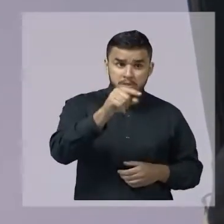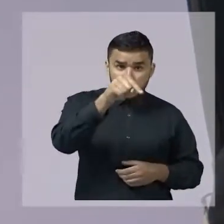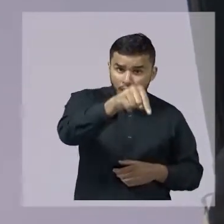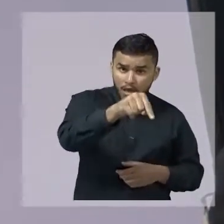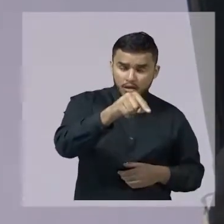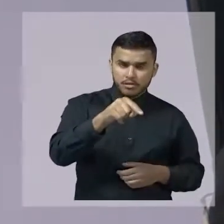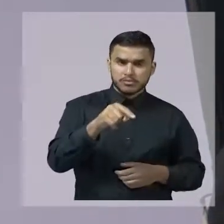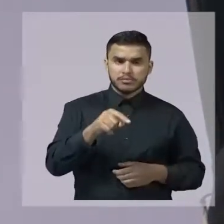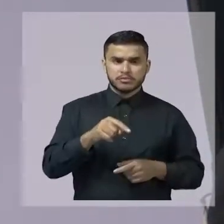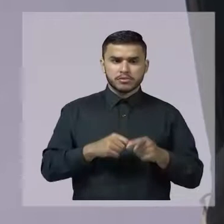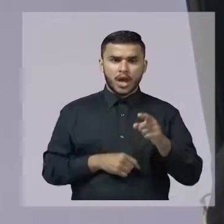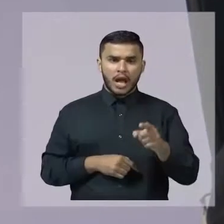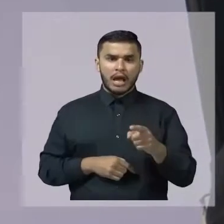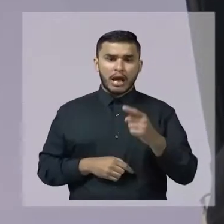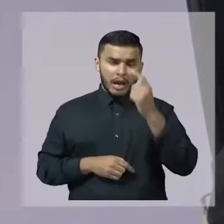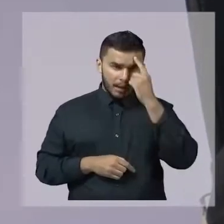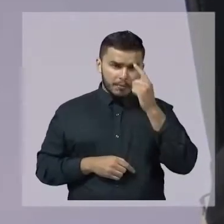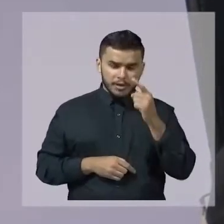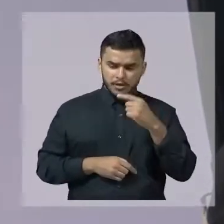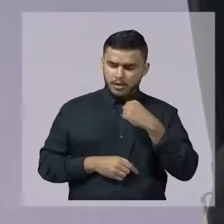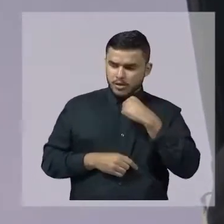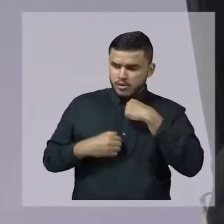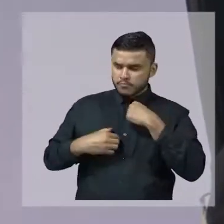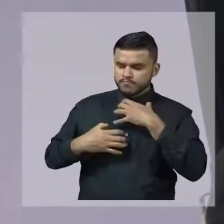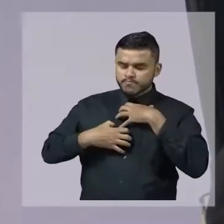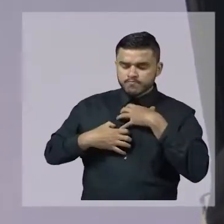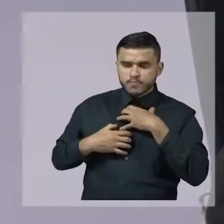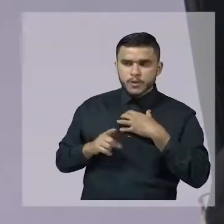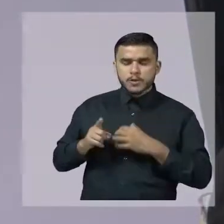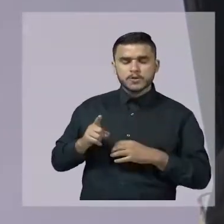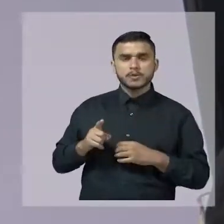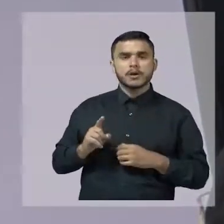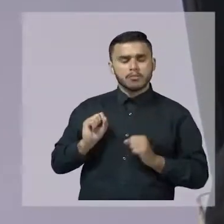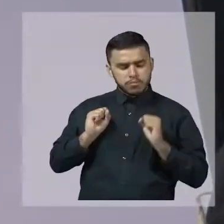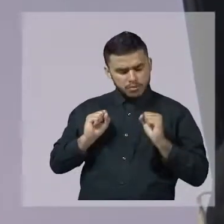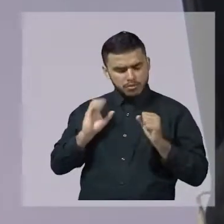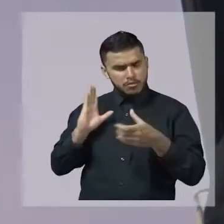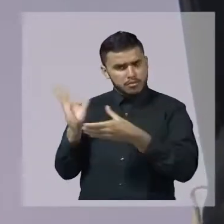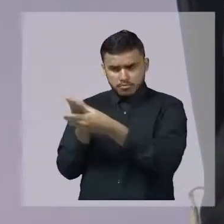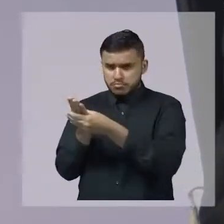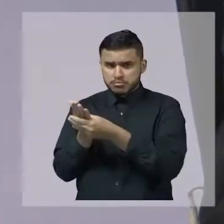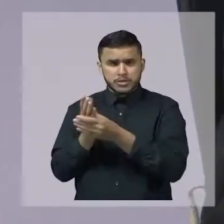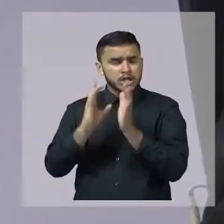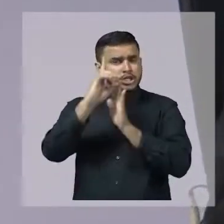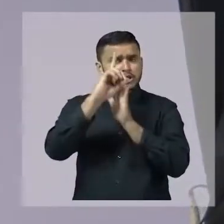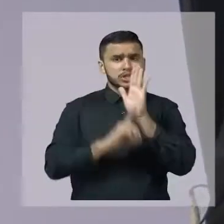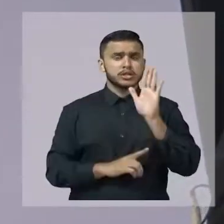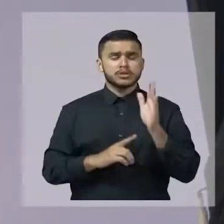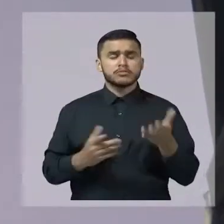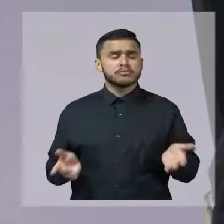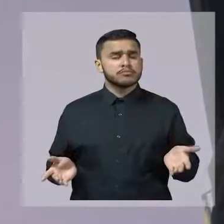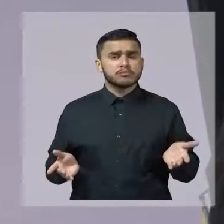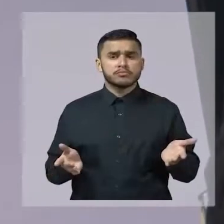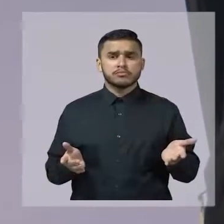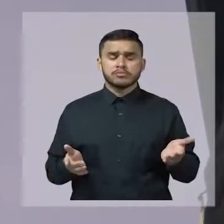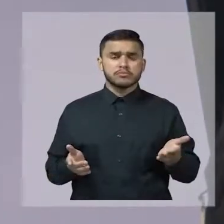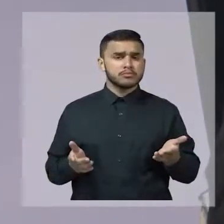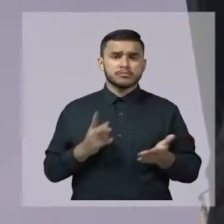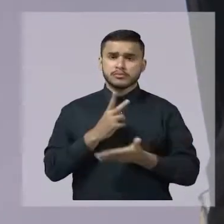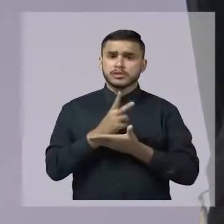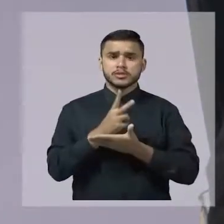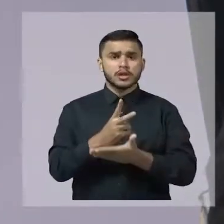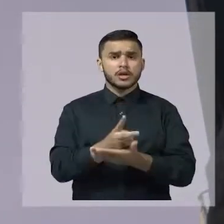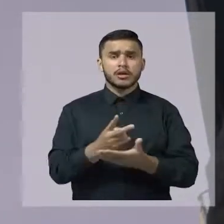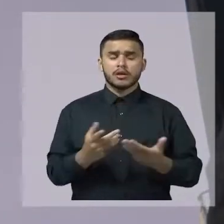ele acha que está descumprindo o dever de... Né? E até o princípio